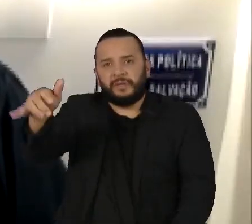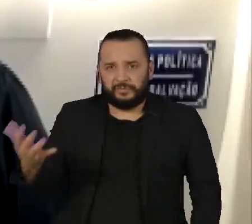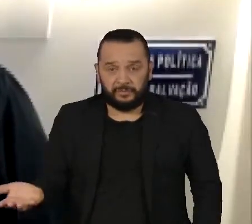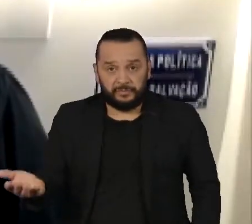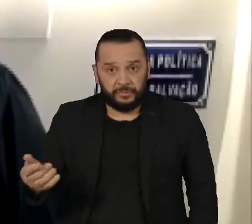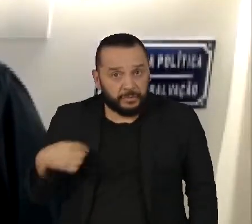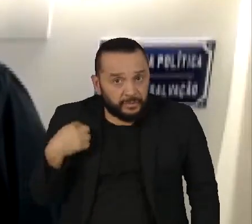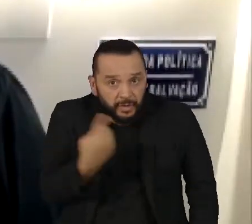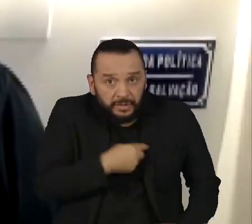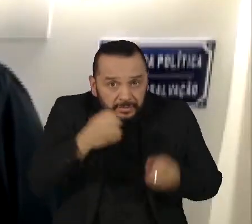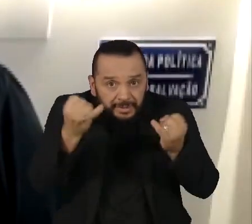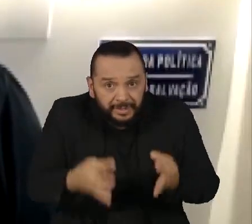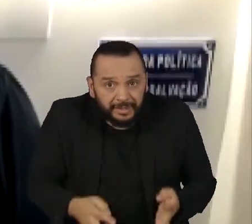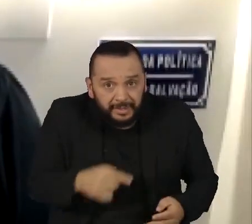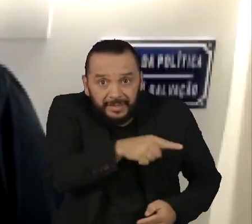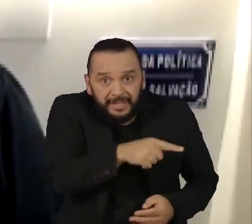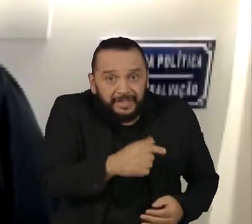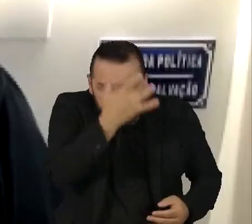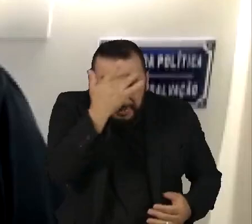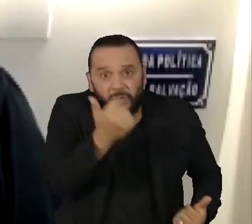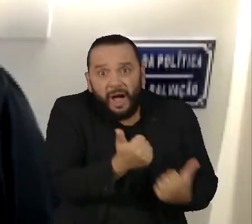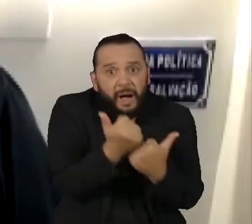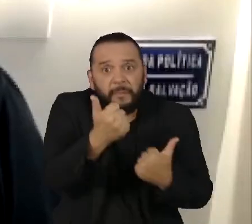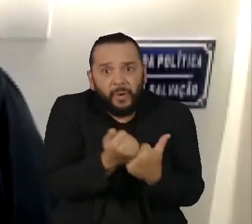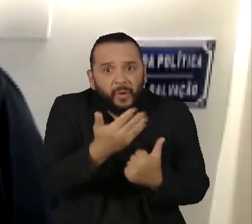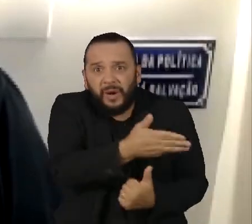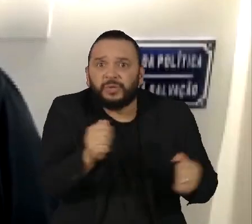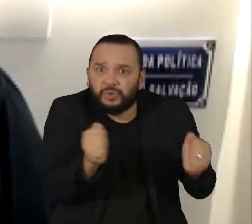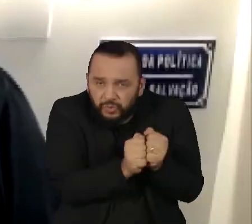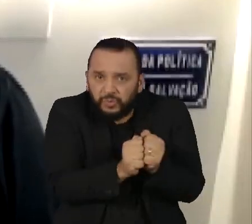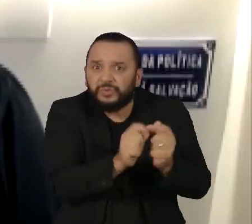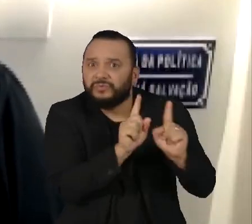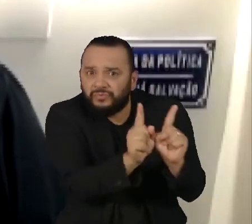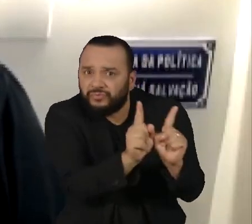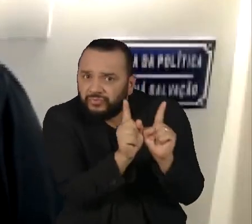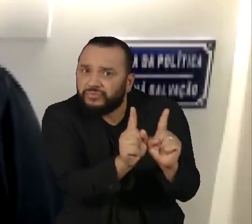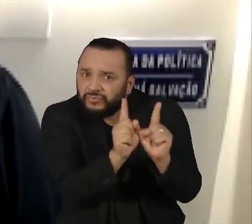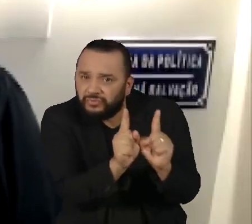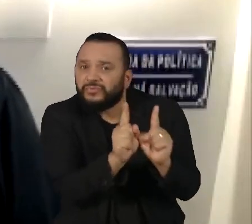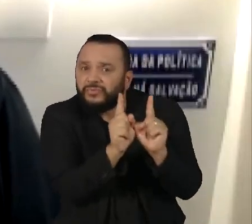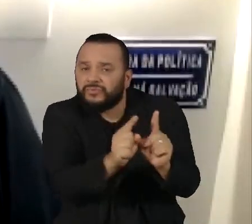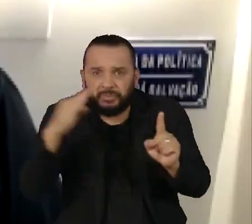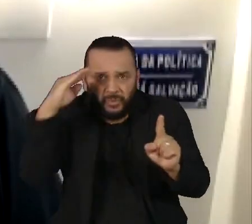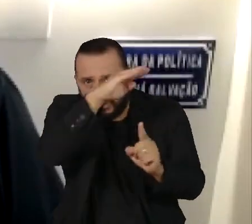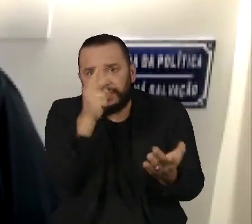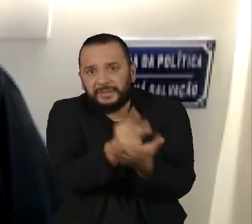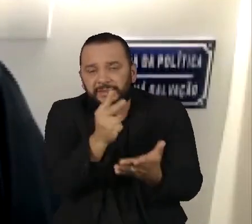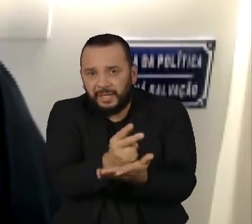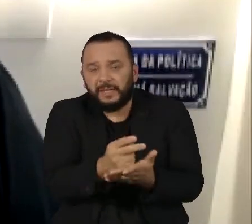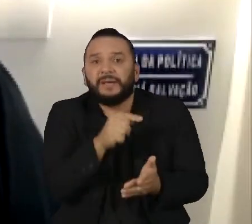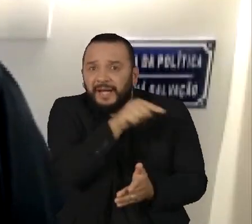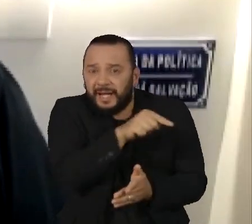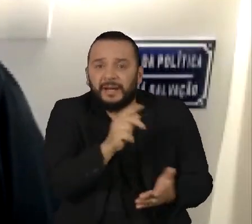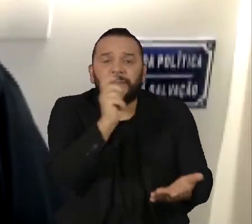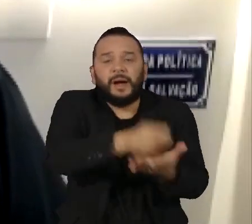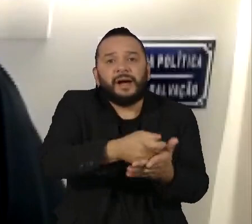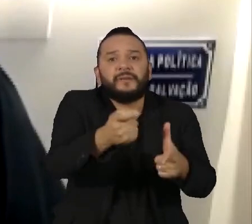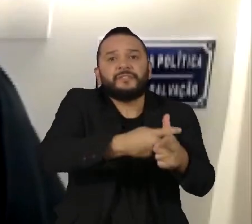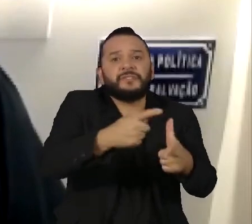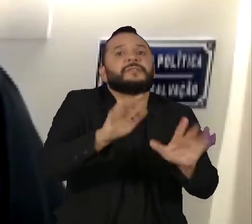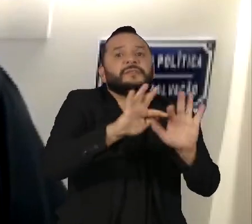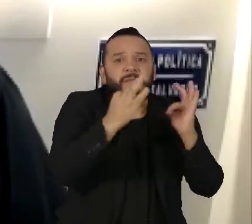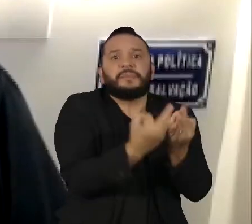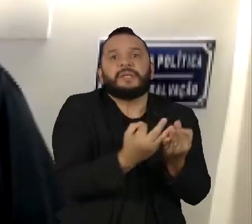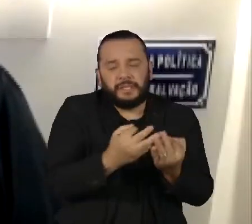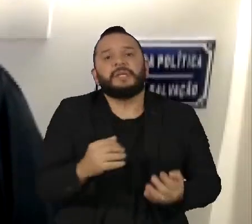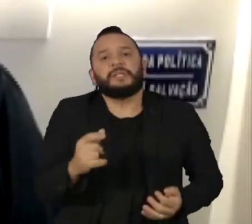de ordens de alguém que vivia ao lado do presidente carregava a sua pasta literalmente pagava as contas da sua família ia no Banco por ele